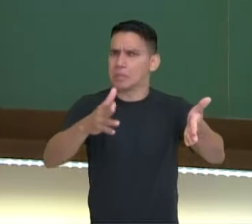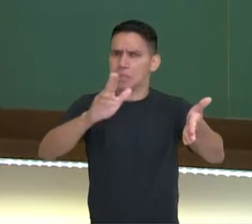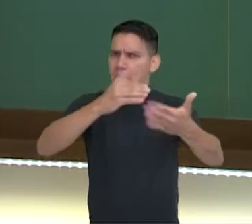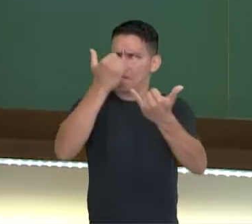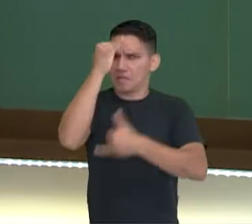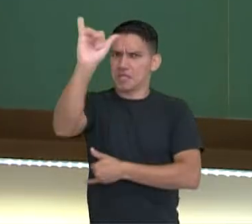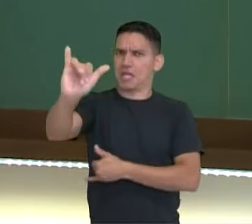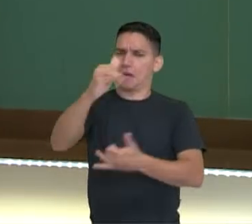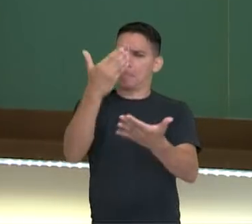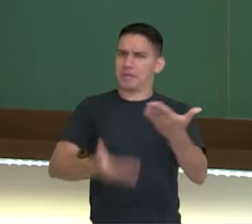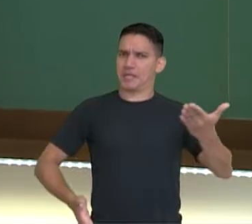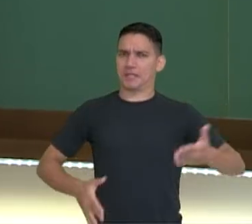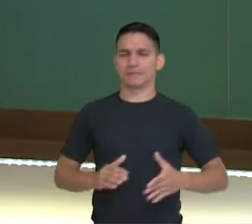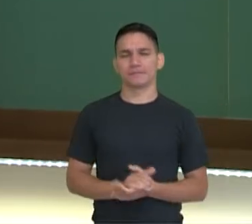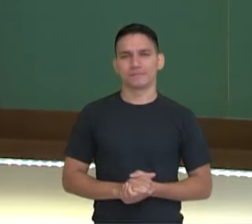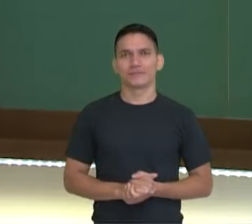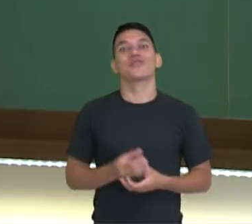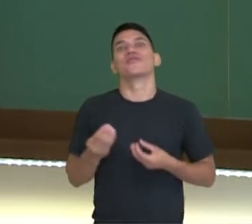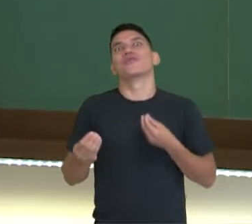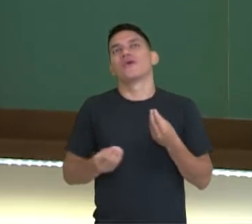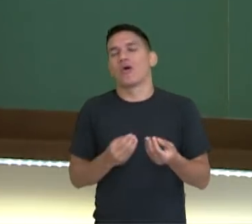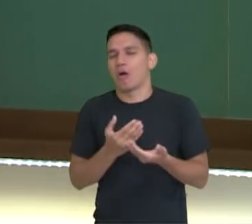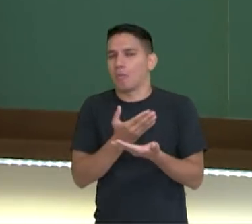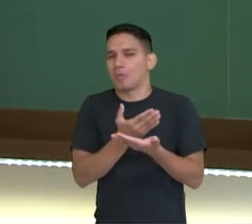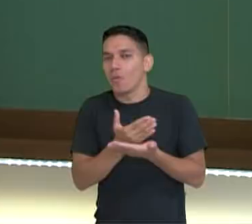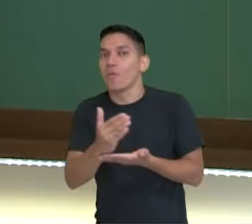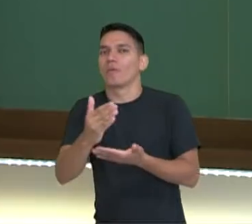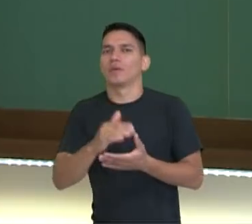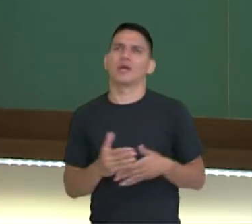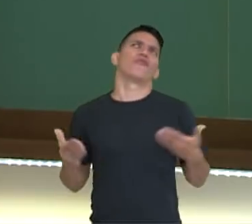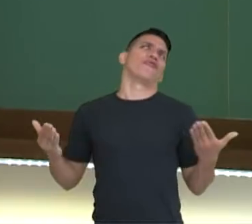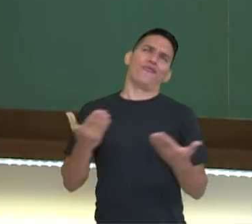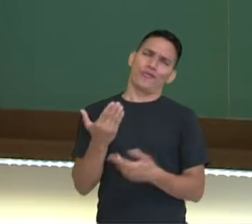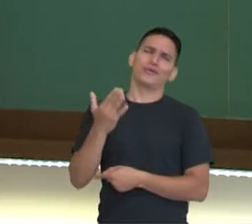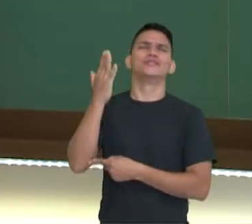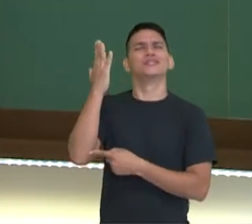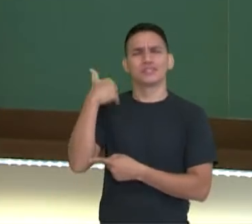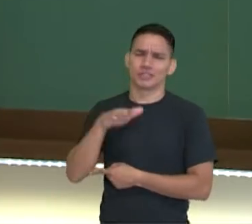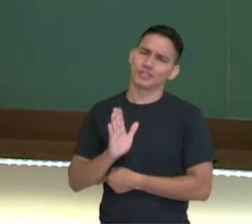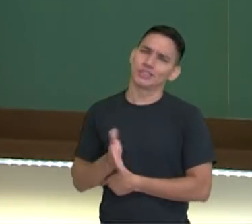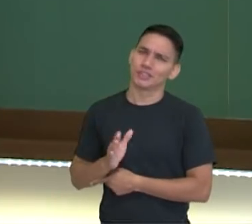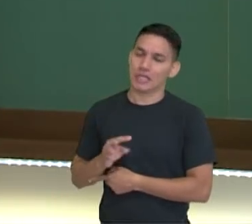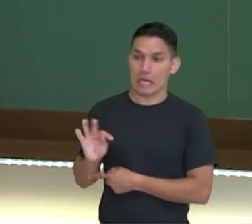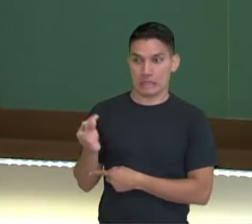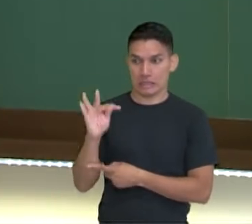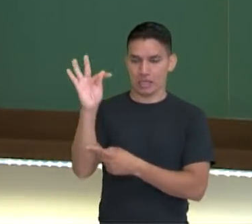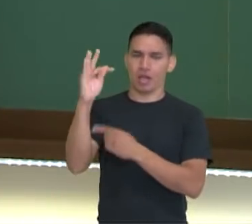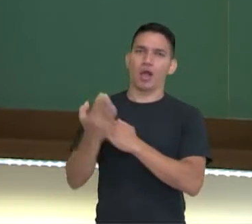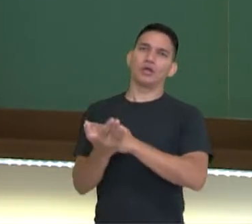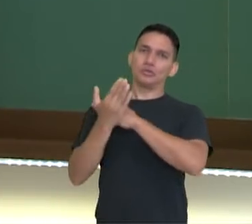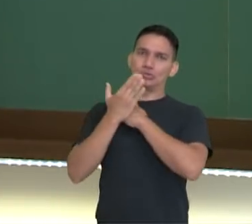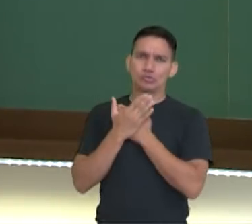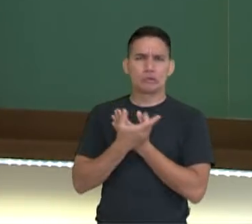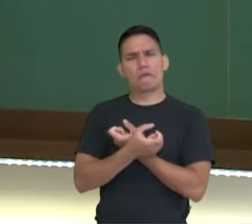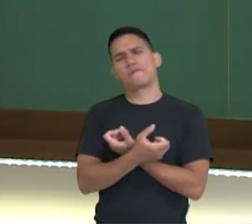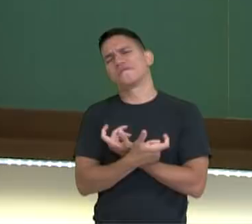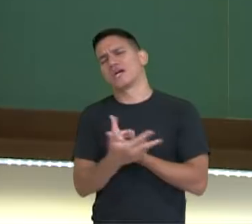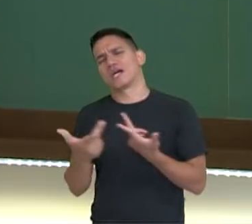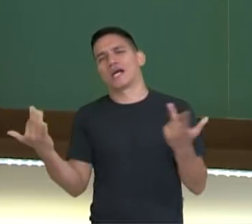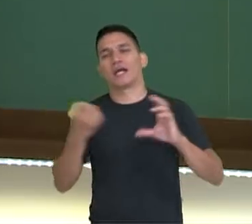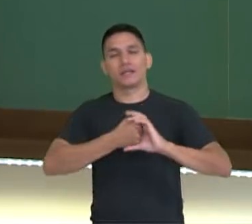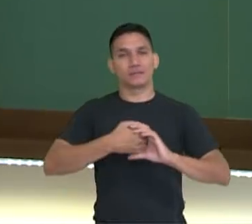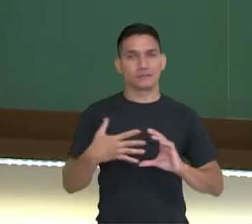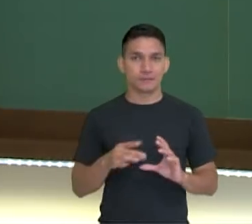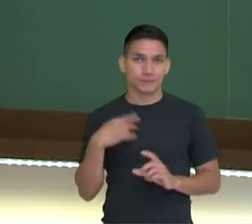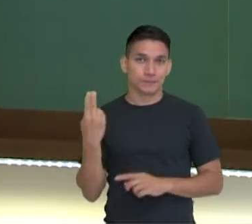importante a gente saber como é que foi esse começo, né? Hoje a gente tem a tecnologia a nosso favor, nós temos várias características que utilizamos